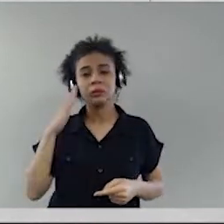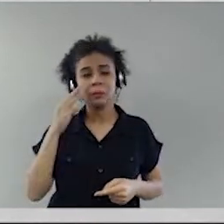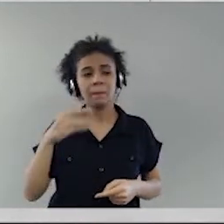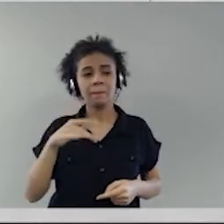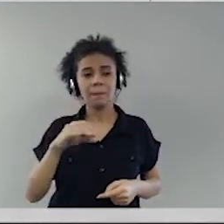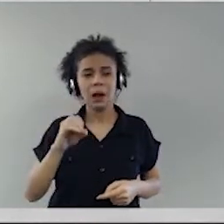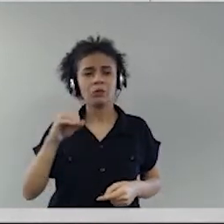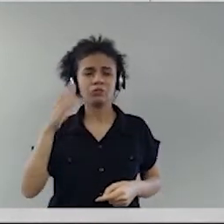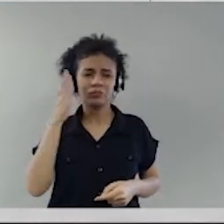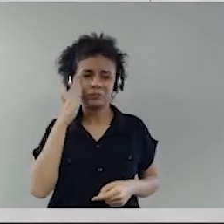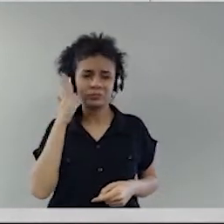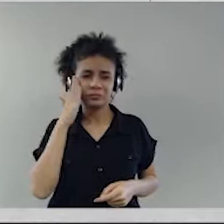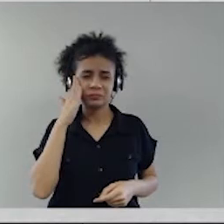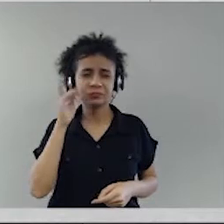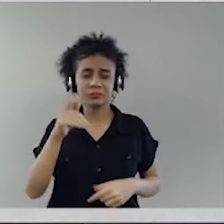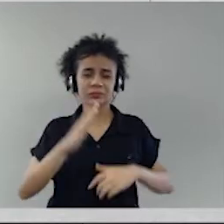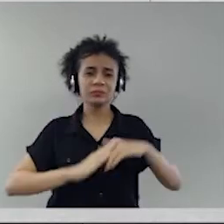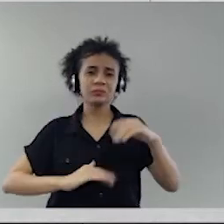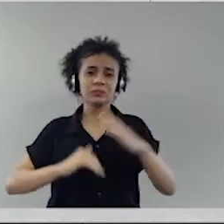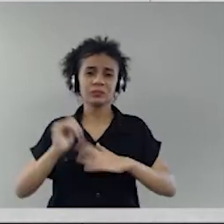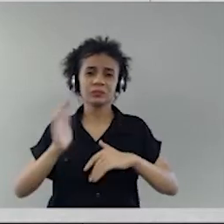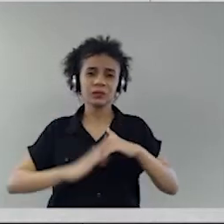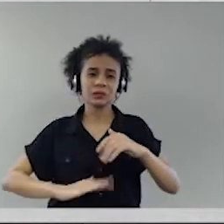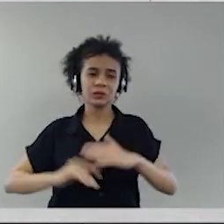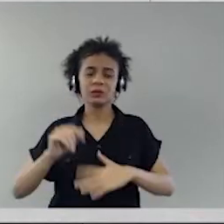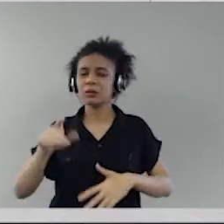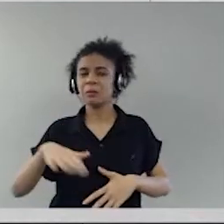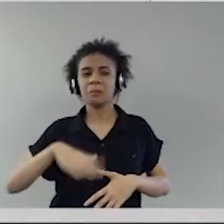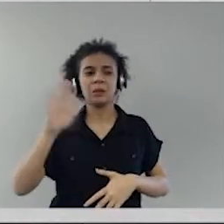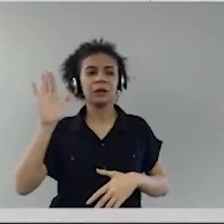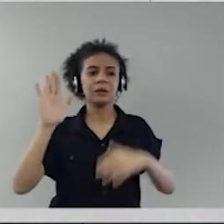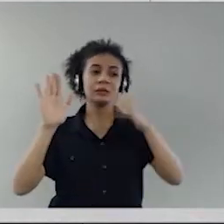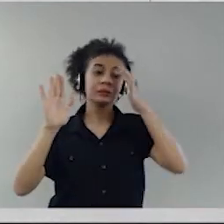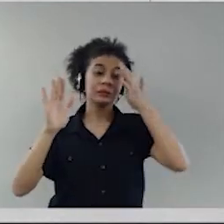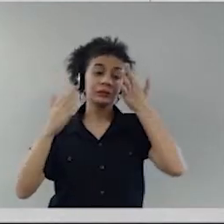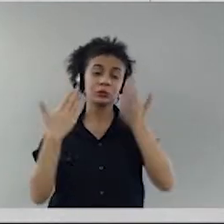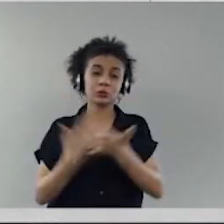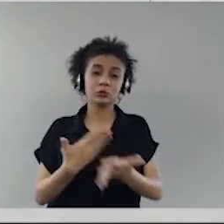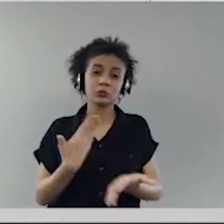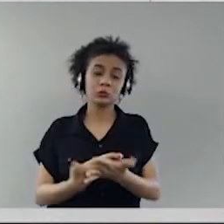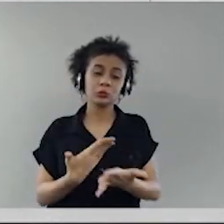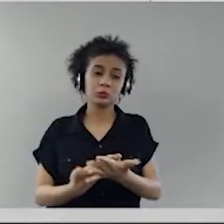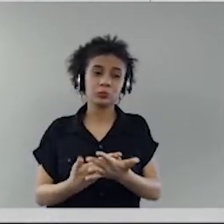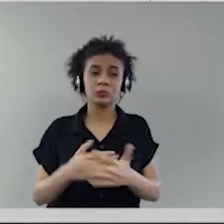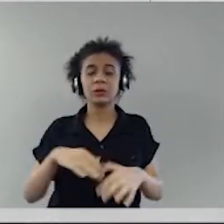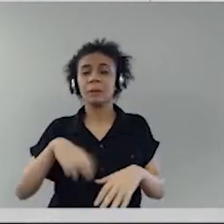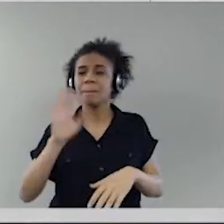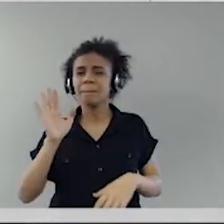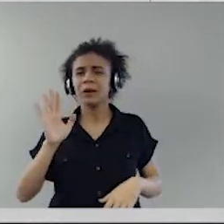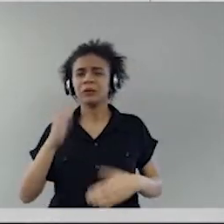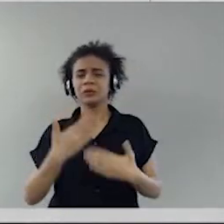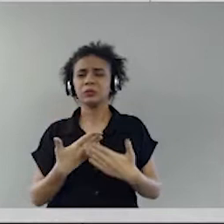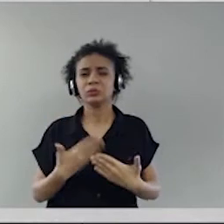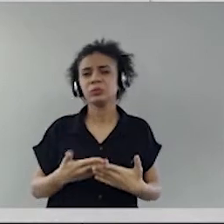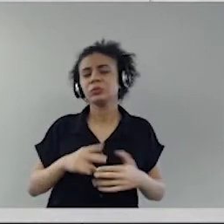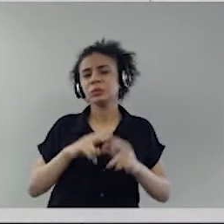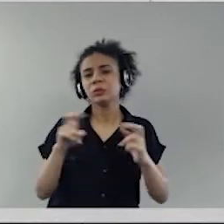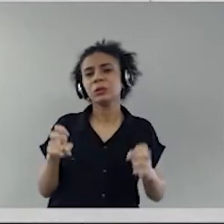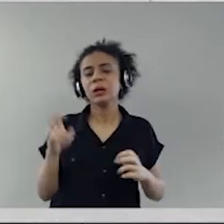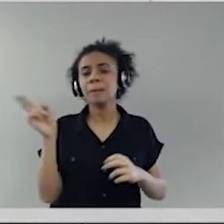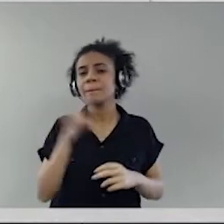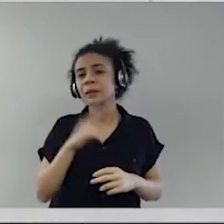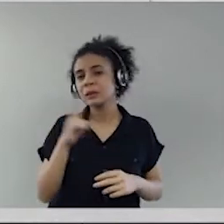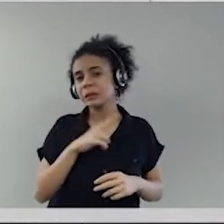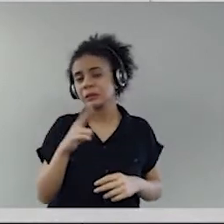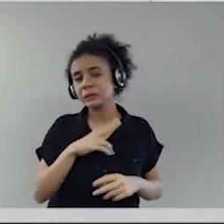cara estudioso, é um profissional, é um dos caras que mais estuda um dos profissionais que mais estuda essa questão da